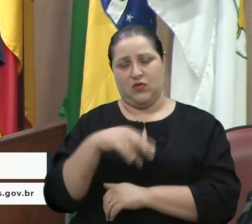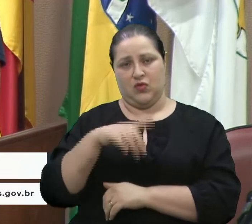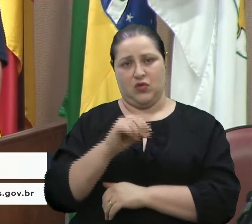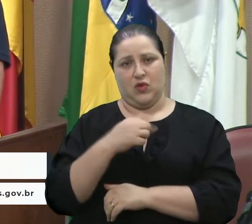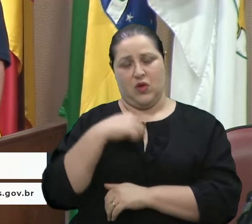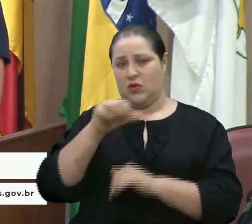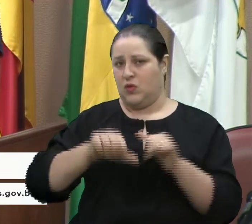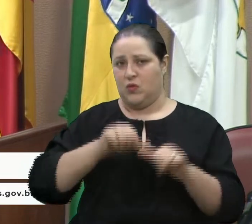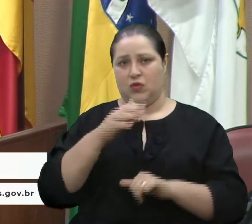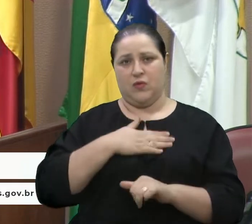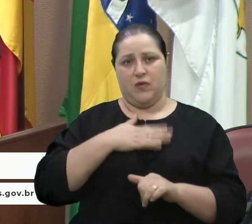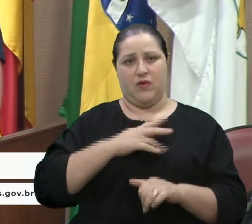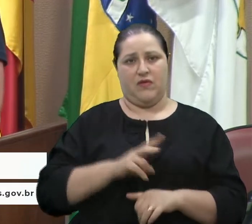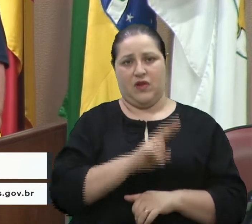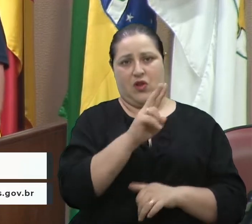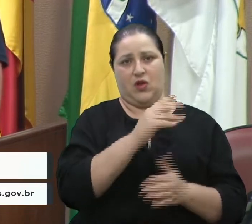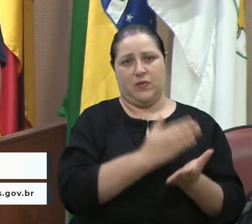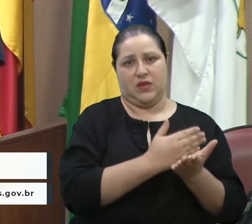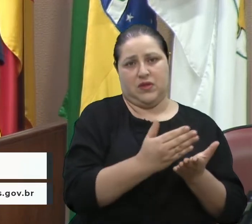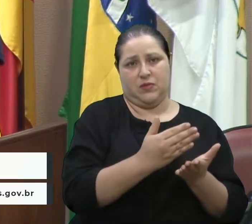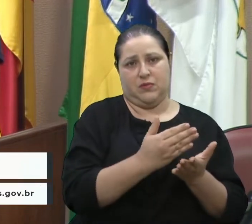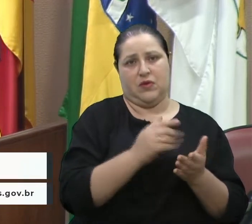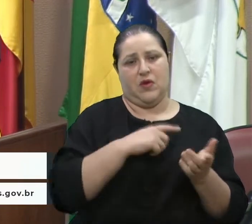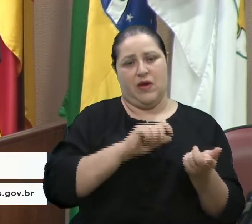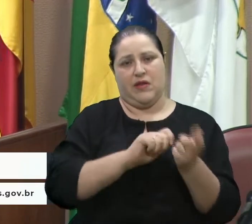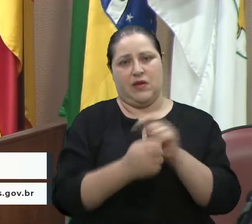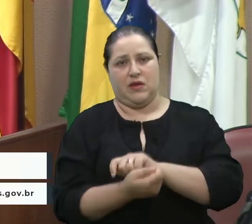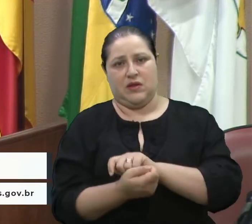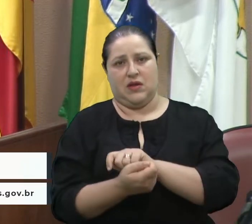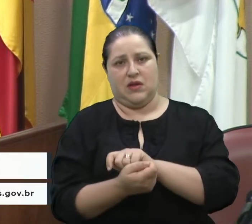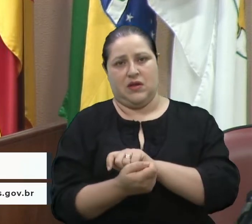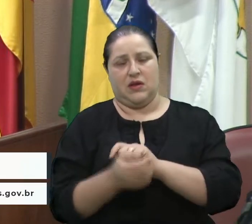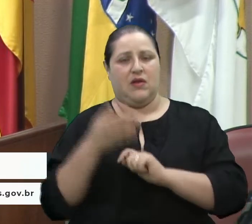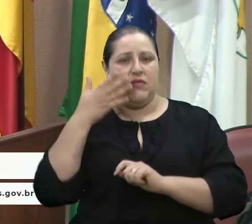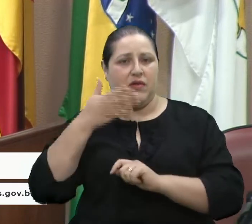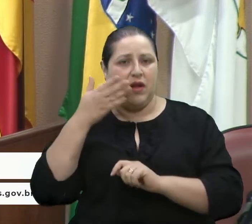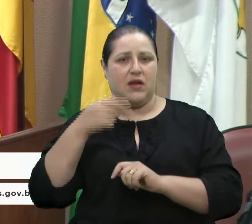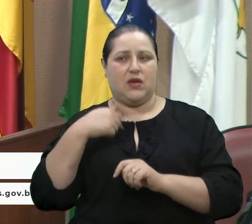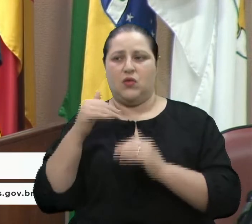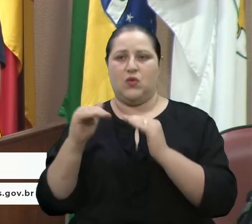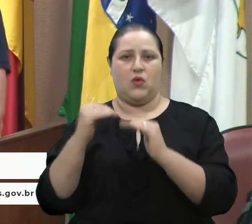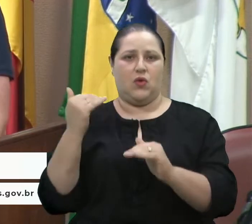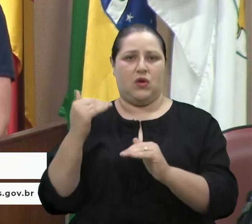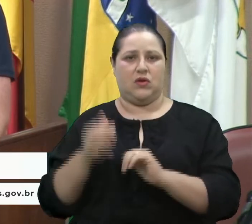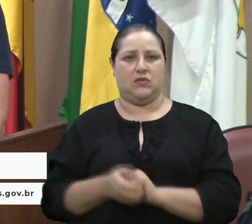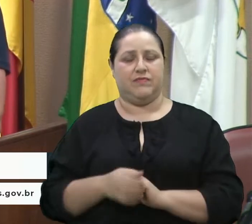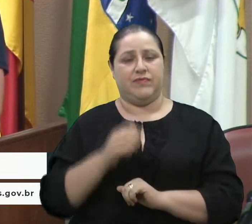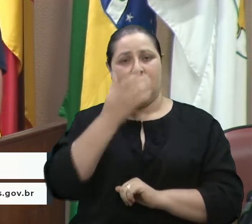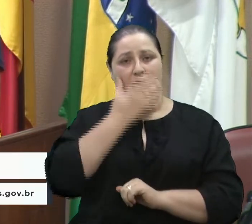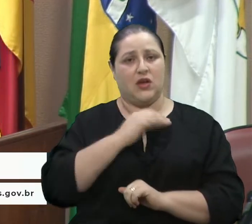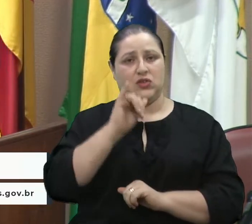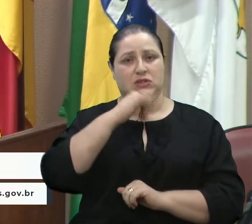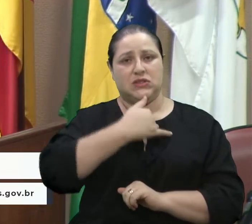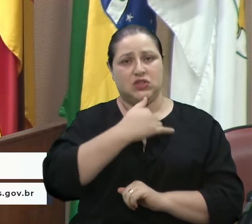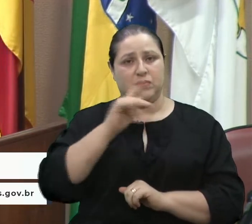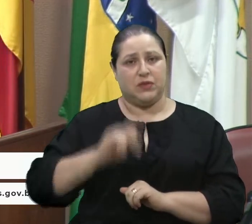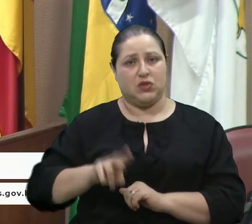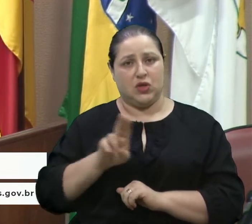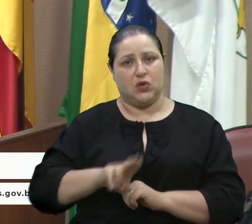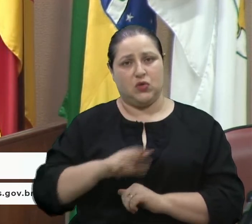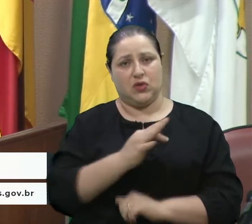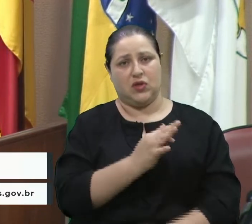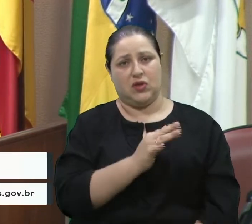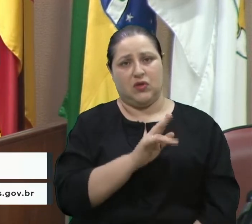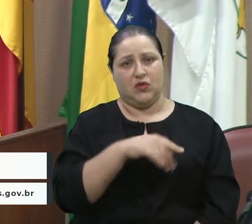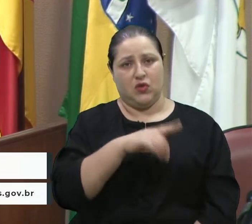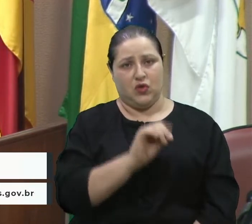valores e princípios para me adequar a uma narrativa que eu não concordo. Acho triste pessoas que usam fundo eleitoral